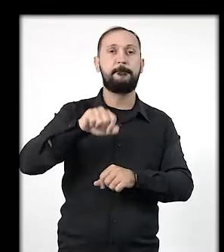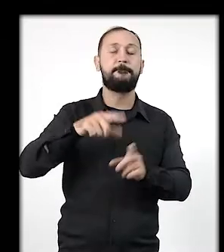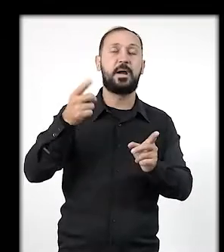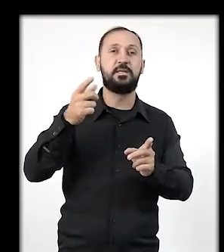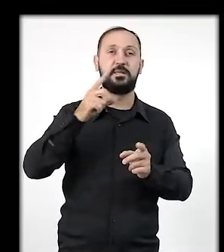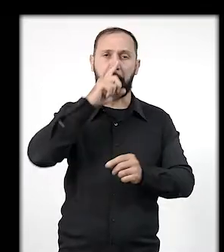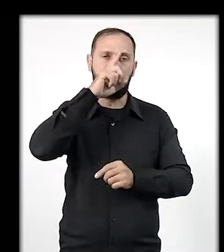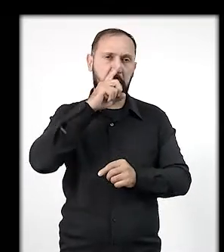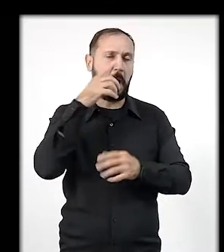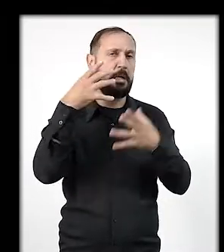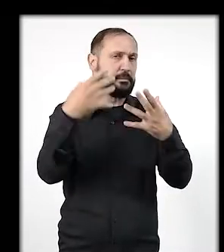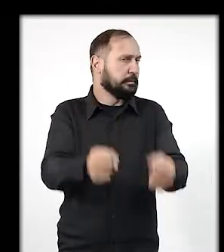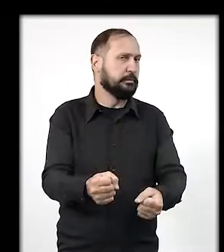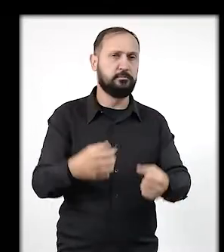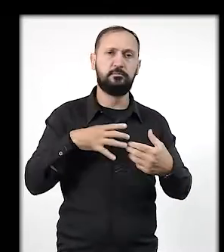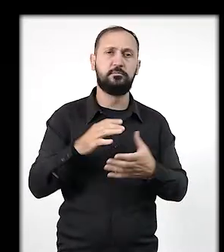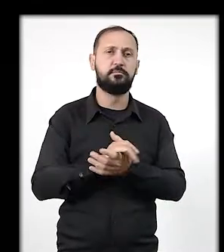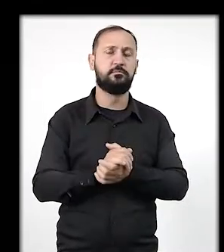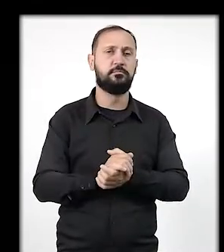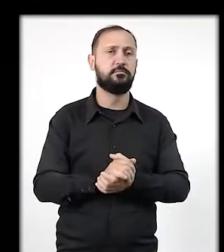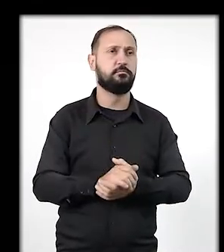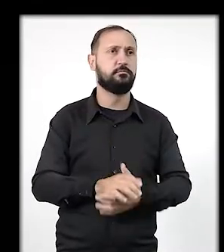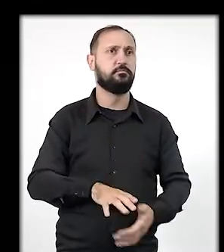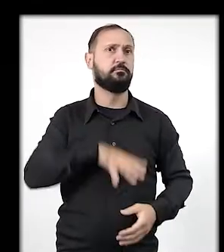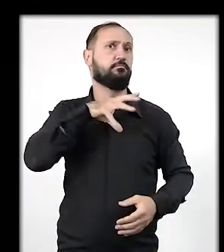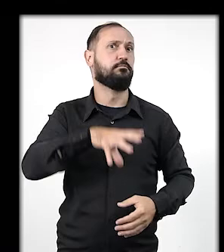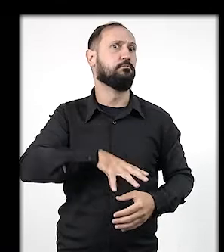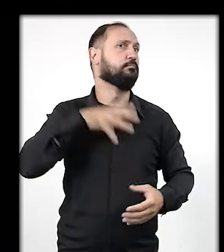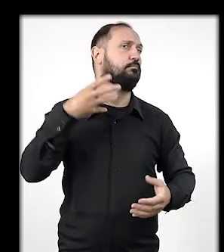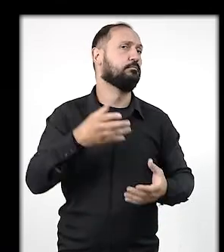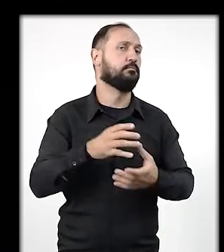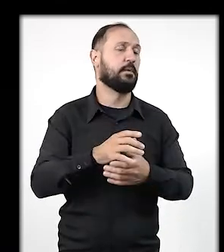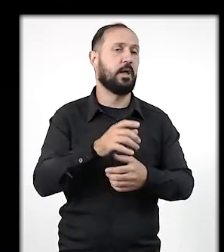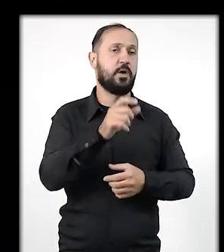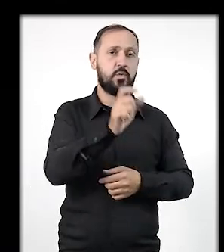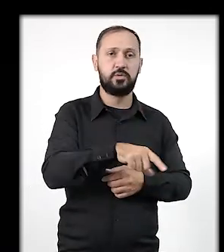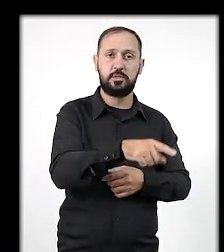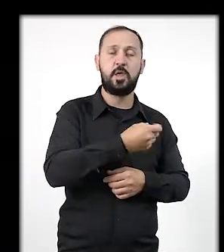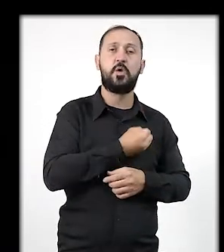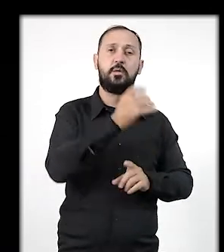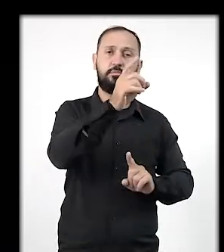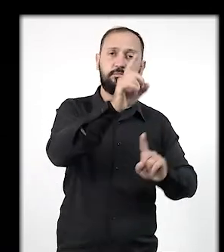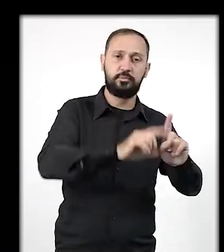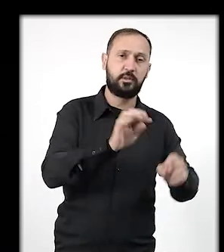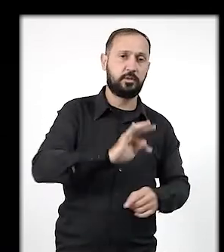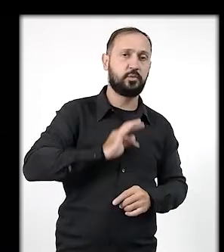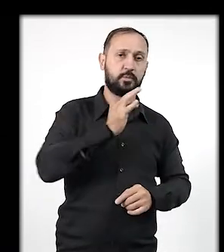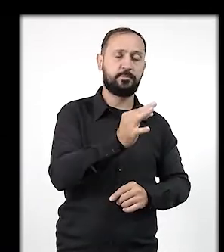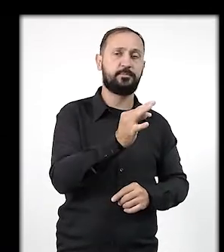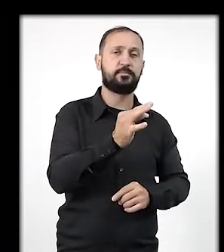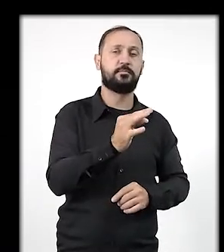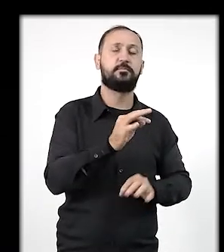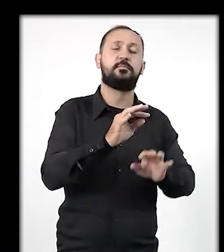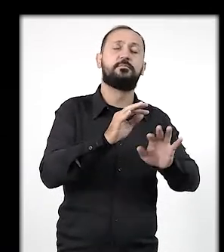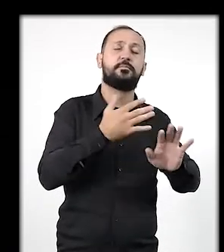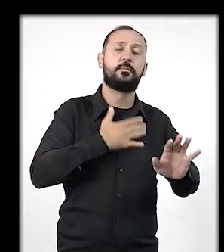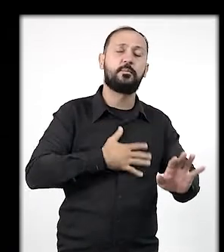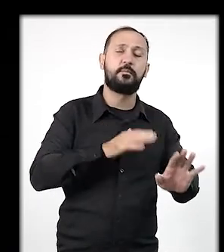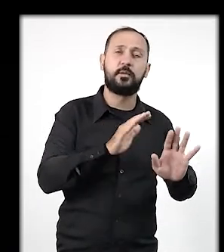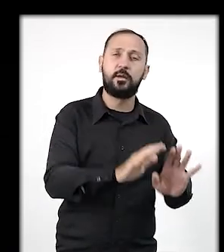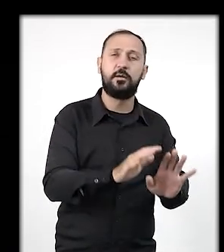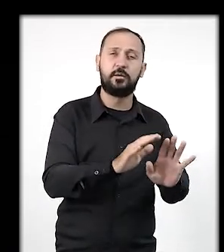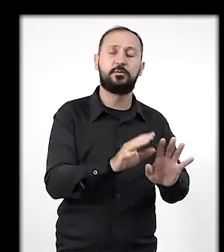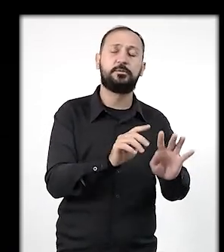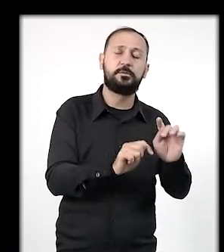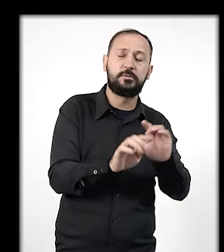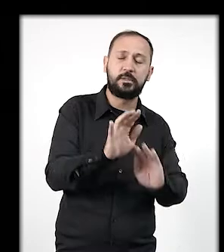mais arriscadas, né? Se colocam em condições de impulsividade, né? Enquanto aquelas pessoas que têm menos exposição à testosterona